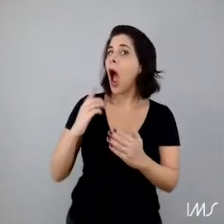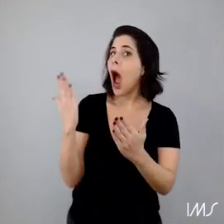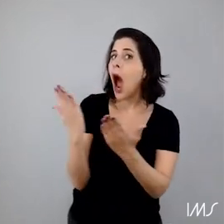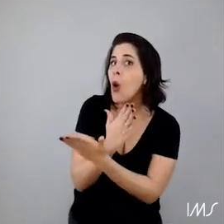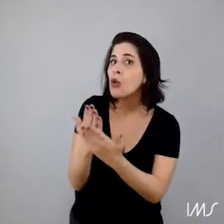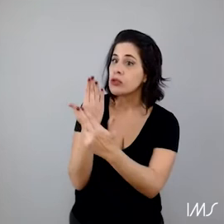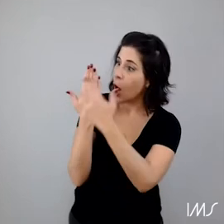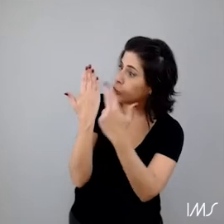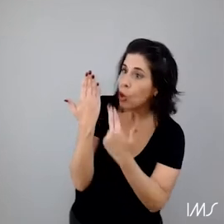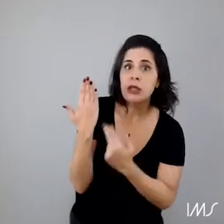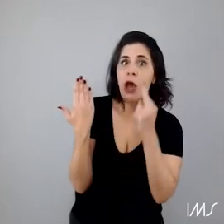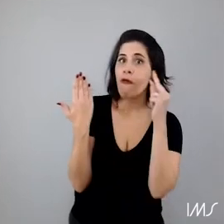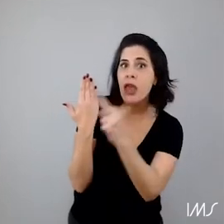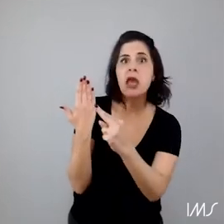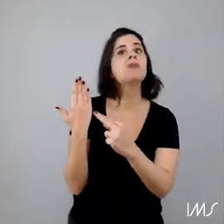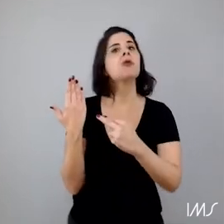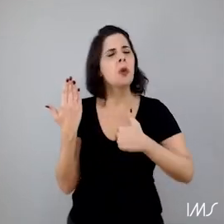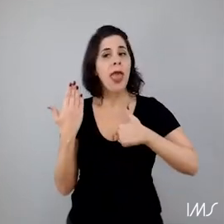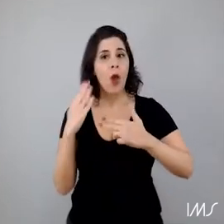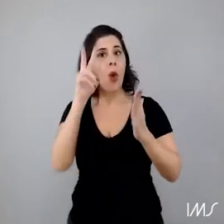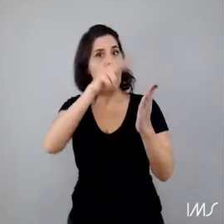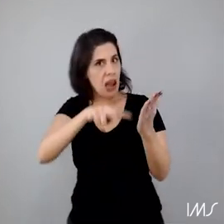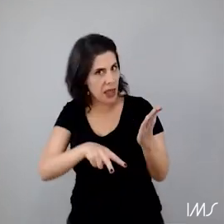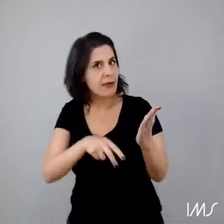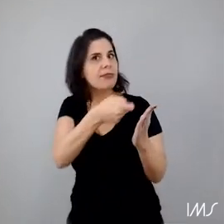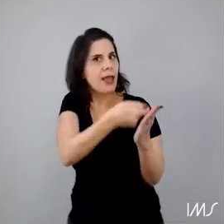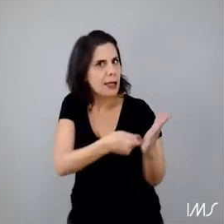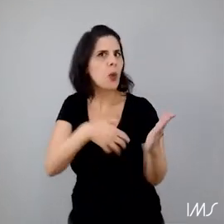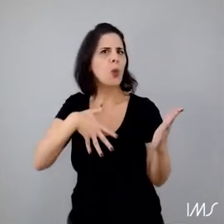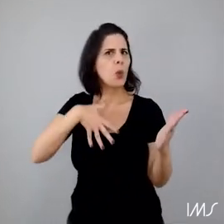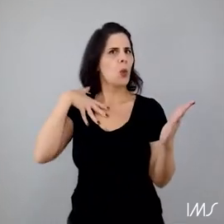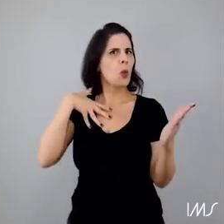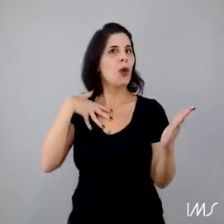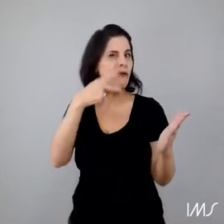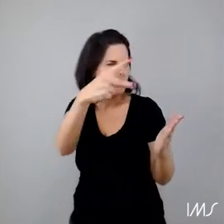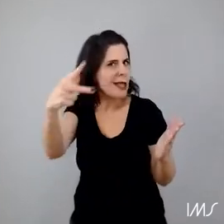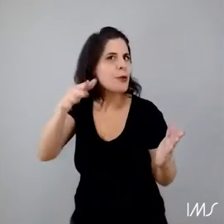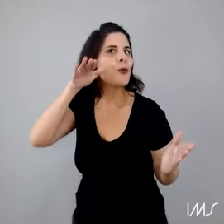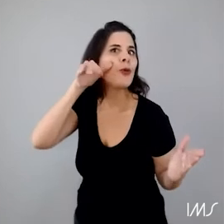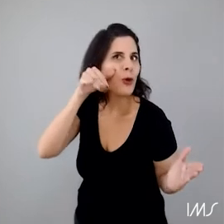e certamente vão estimular a curiosidade de todos e todas.